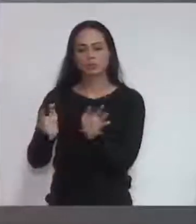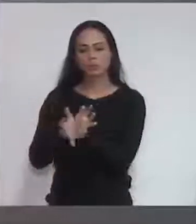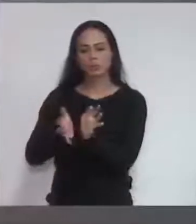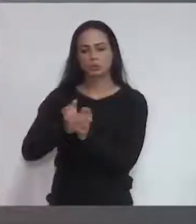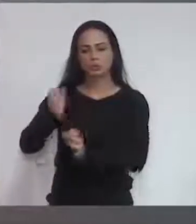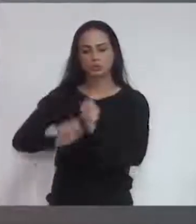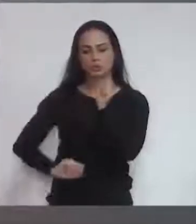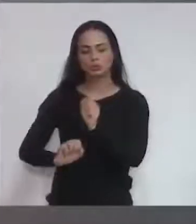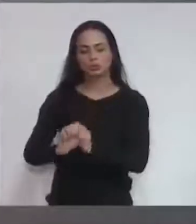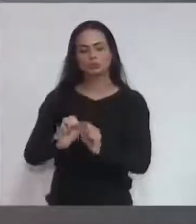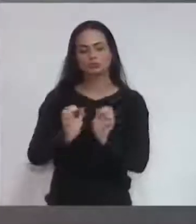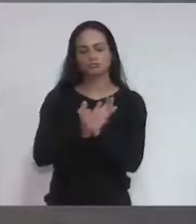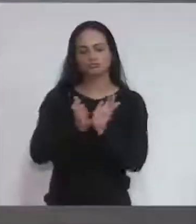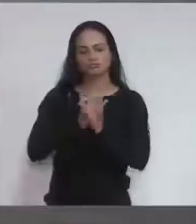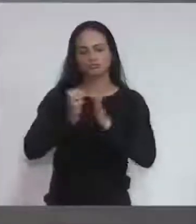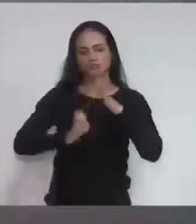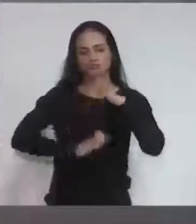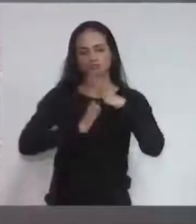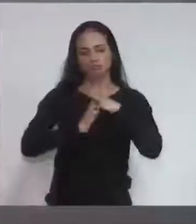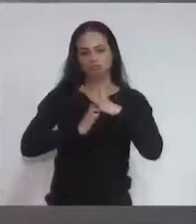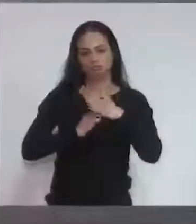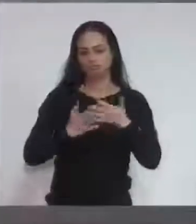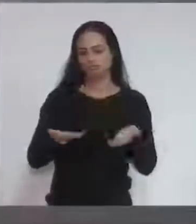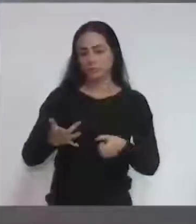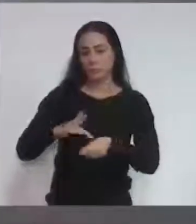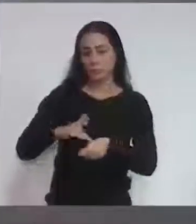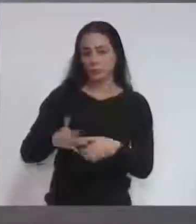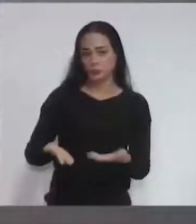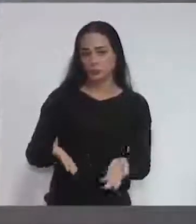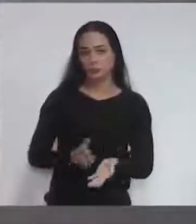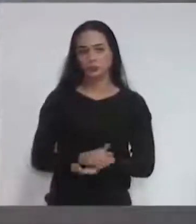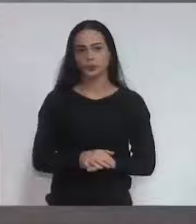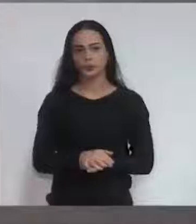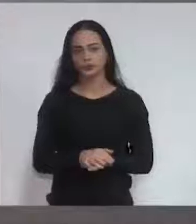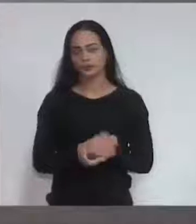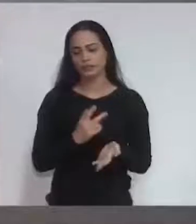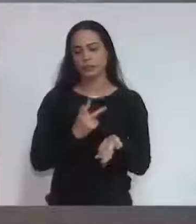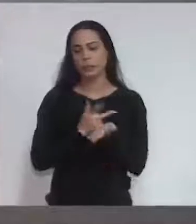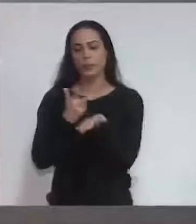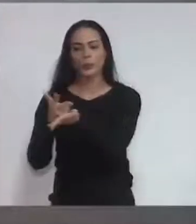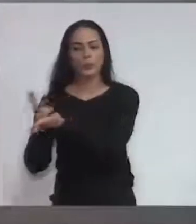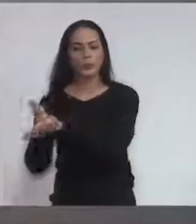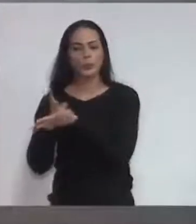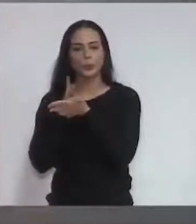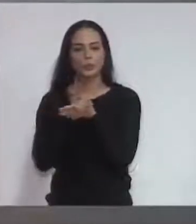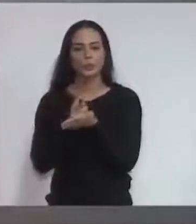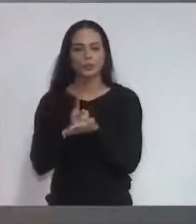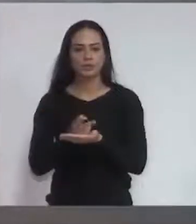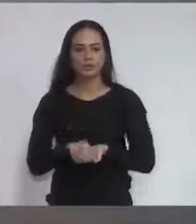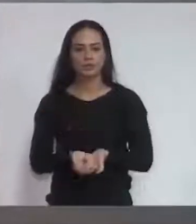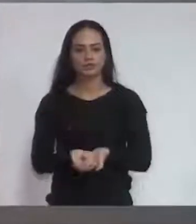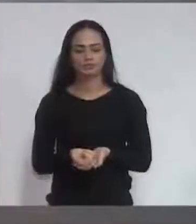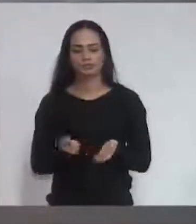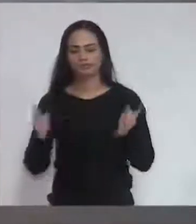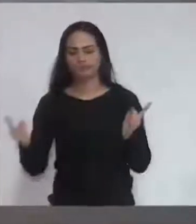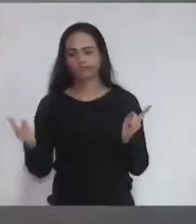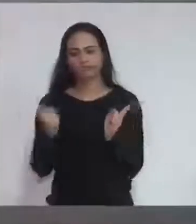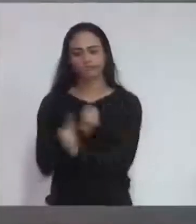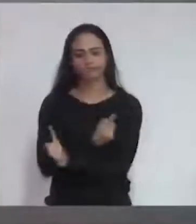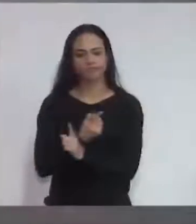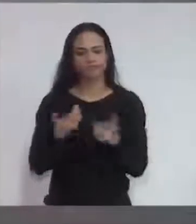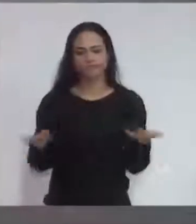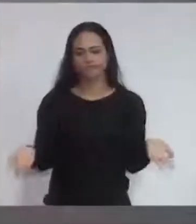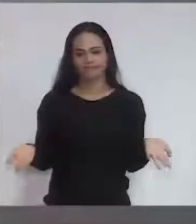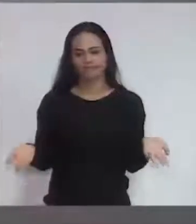dos empresários, na outra ponta. Então, na verdade, daria na mesma, né? Seria uma forma, inclusive, de, daqui a